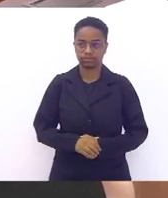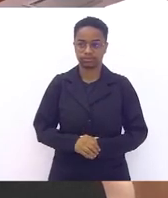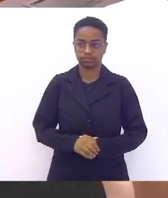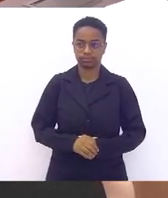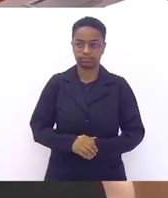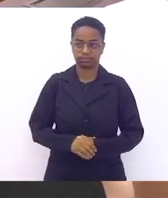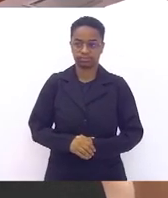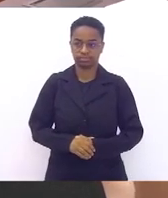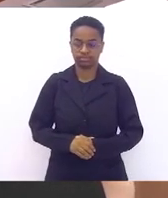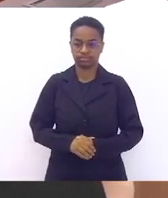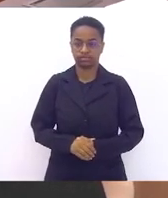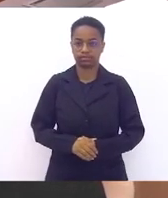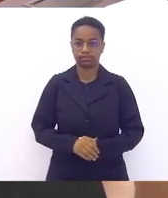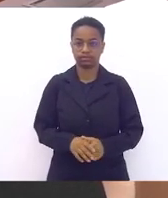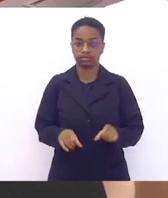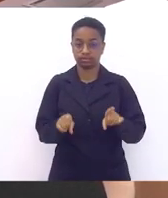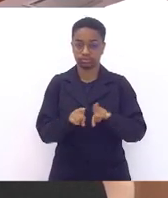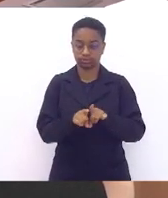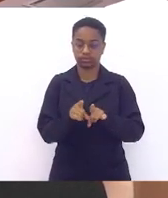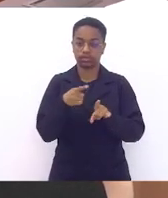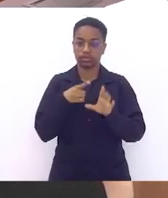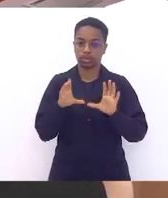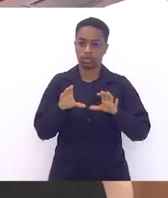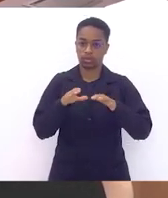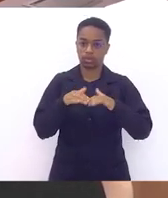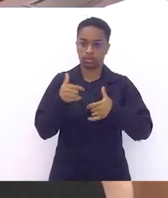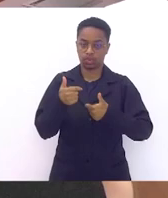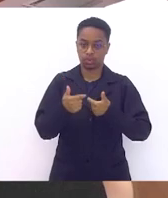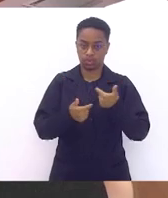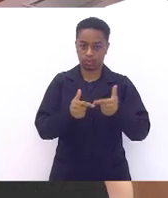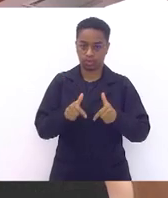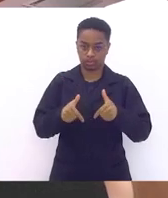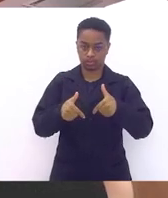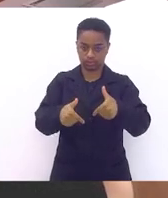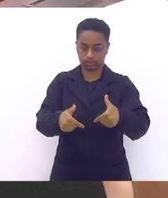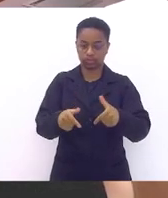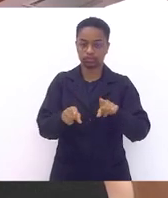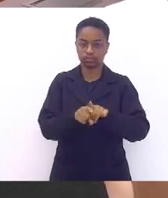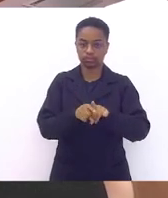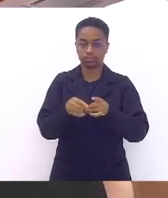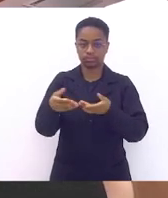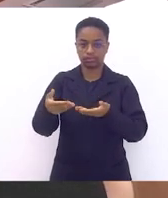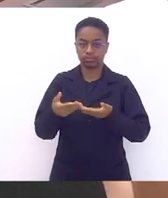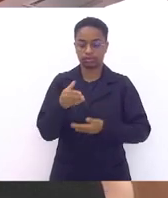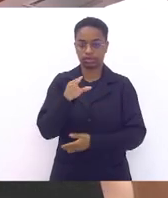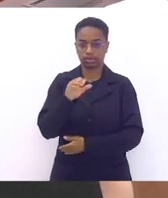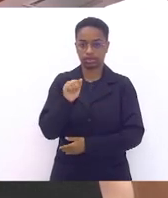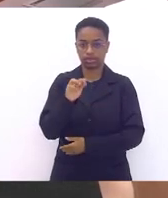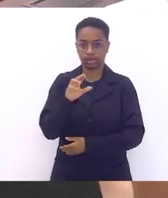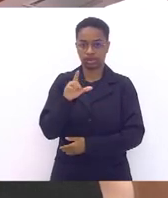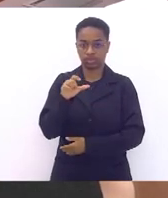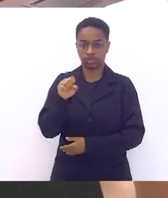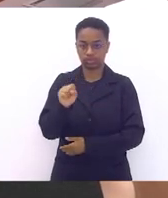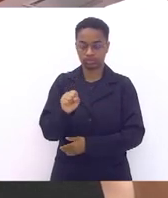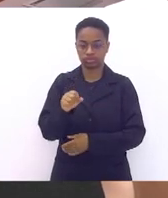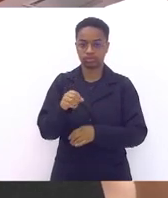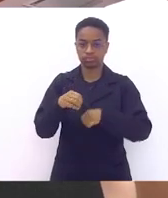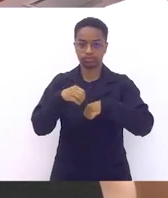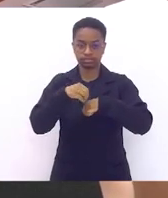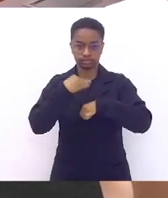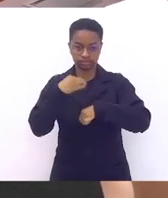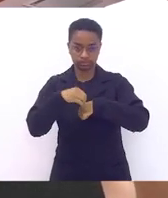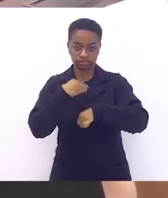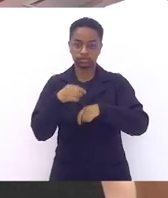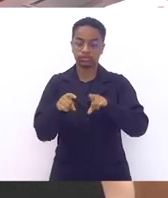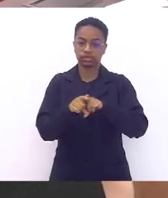E também tem uma frente parlamentar. Convidar o Carlos Basília, quem nos orienta, quem nos